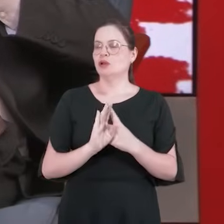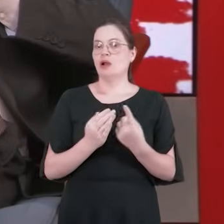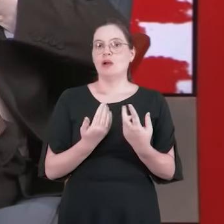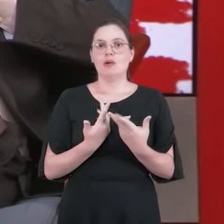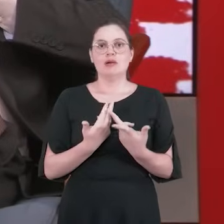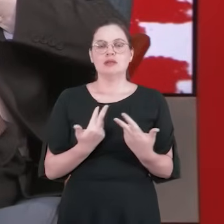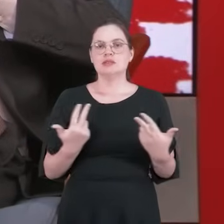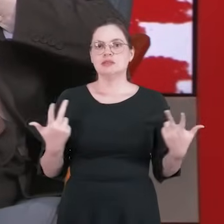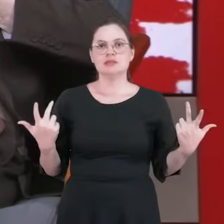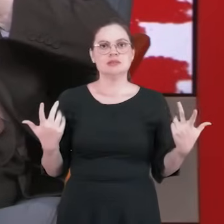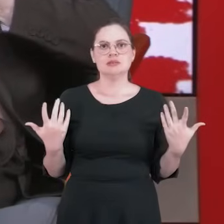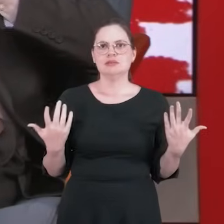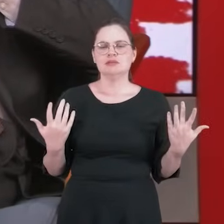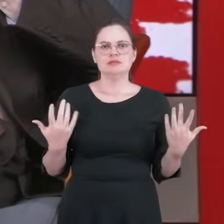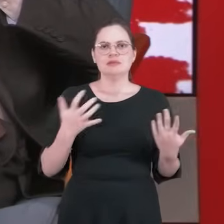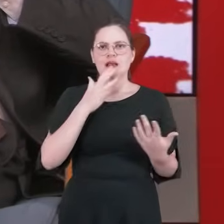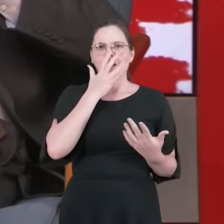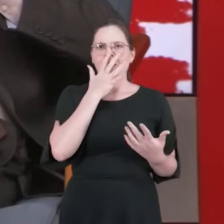assim